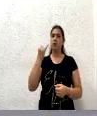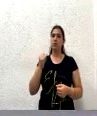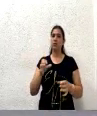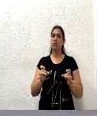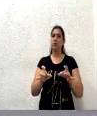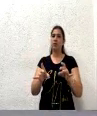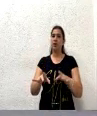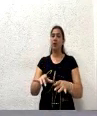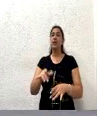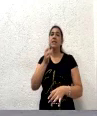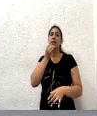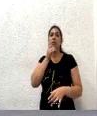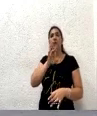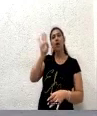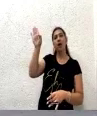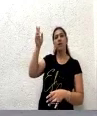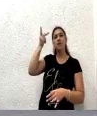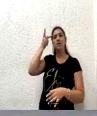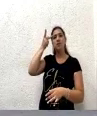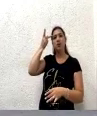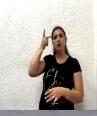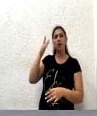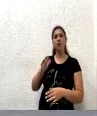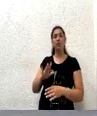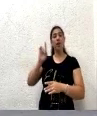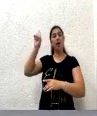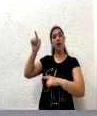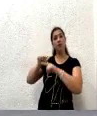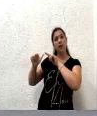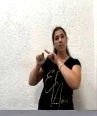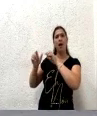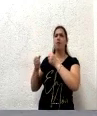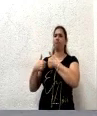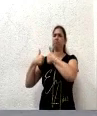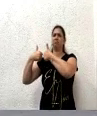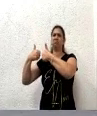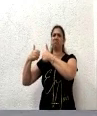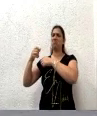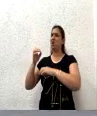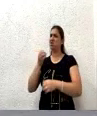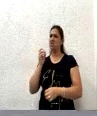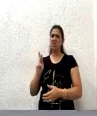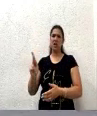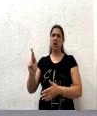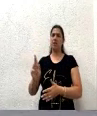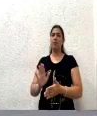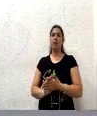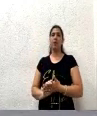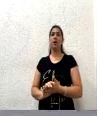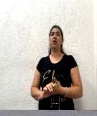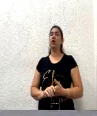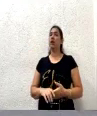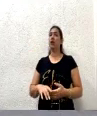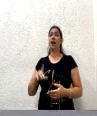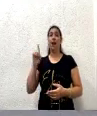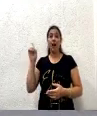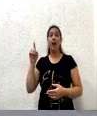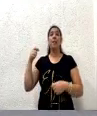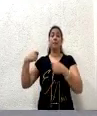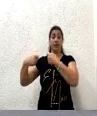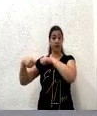dentro da cidade de São Paulo, né? E é um parque que funciona muito bem. Entendo o alerta, eu acho que é super